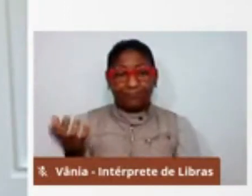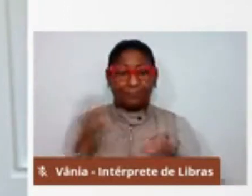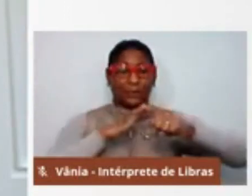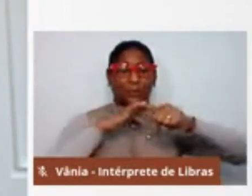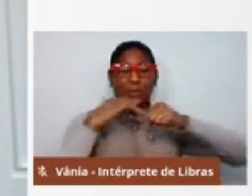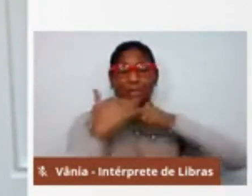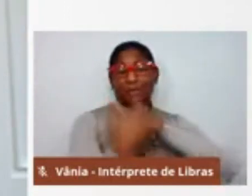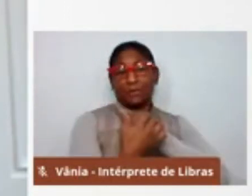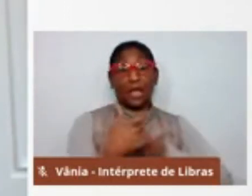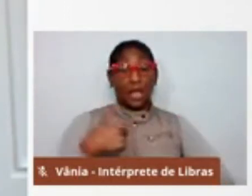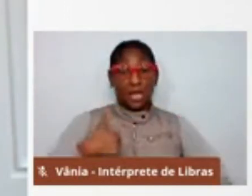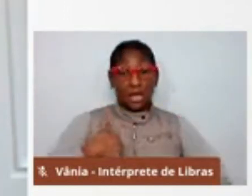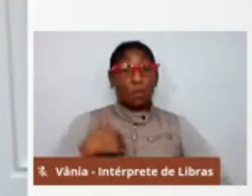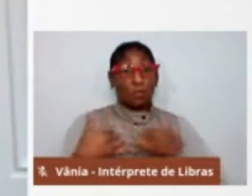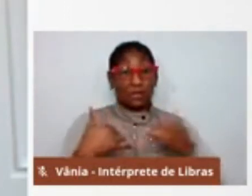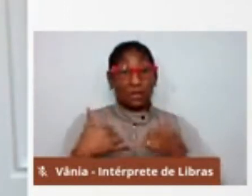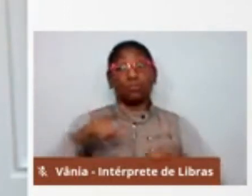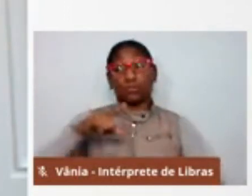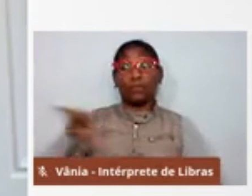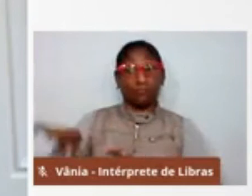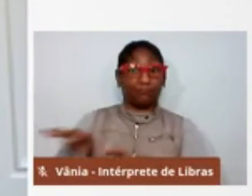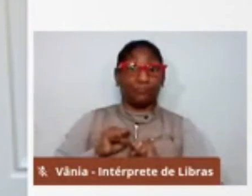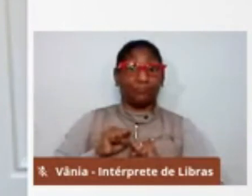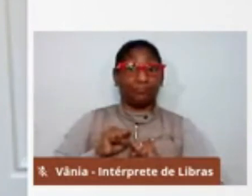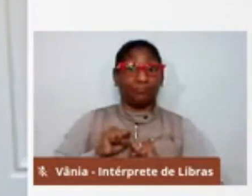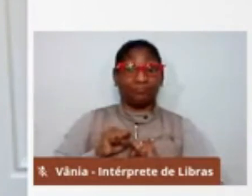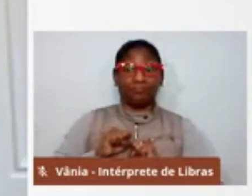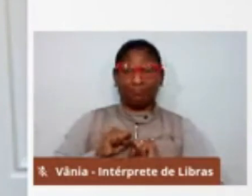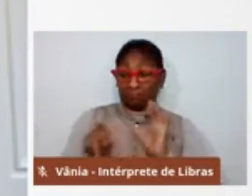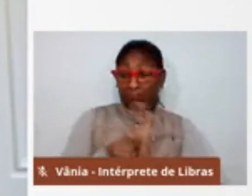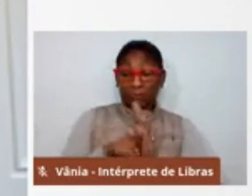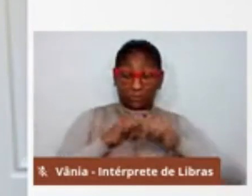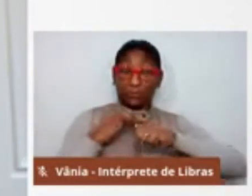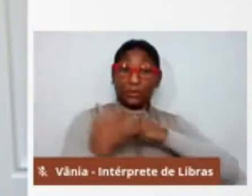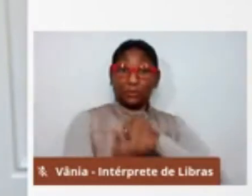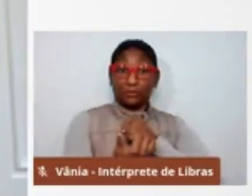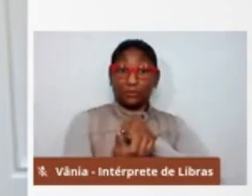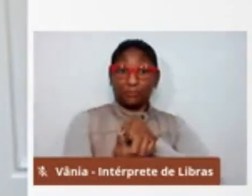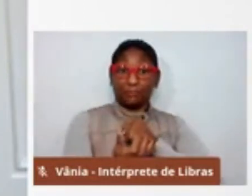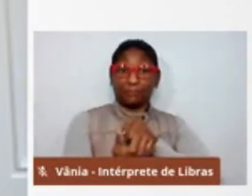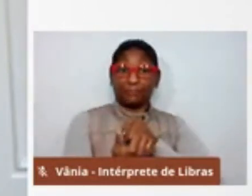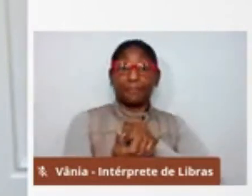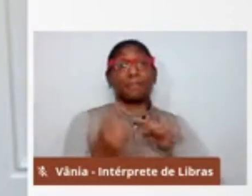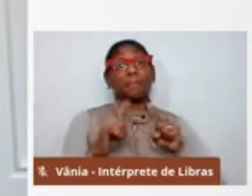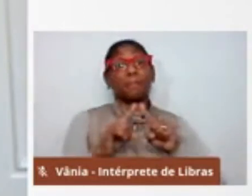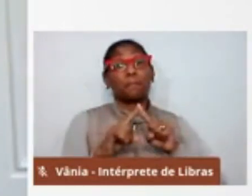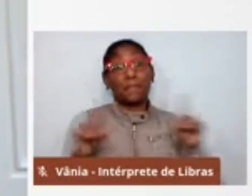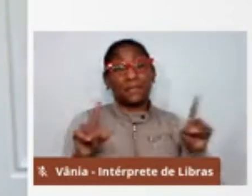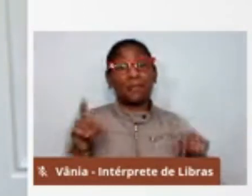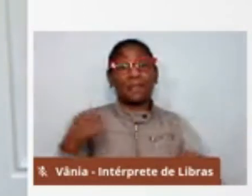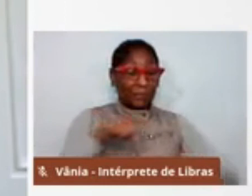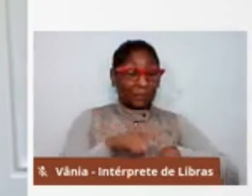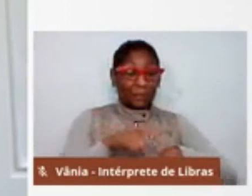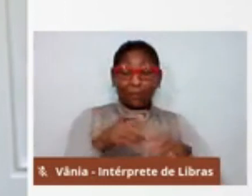Eu mesmo sofri o contágio do coronavírus. É sobre dispersar no tempo a demanda, né,